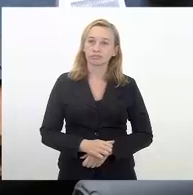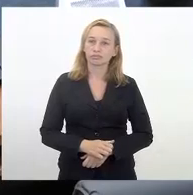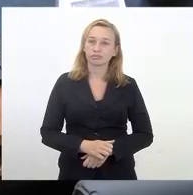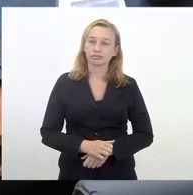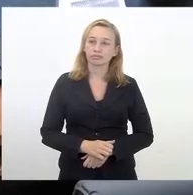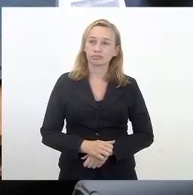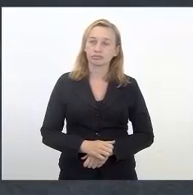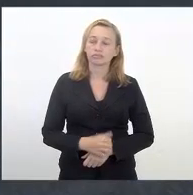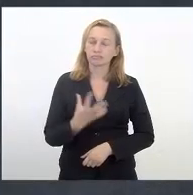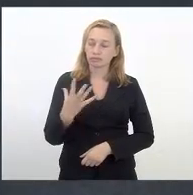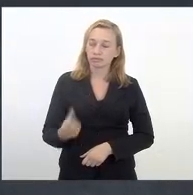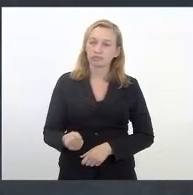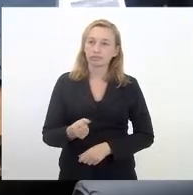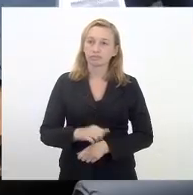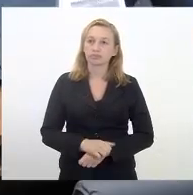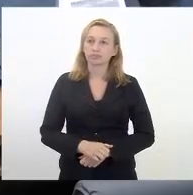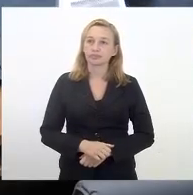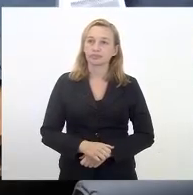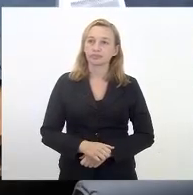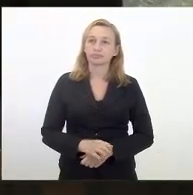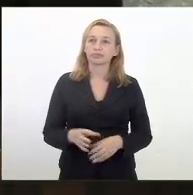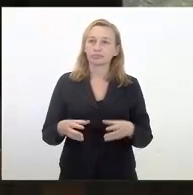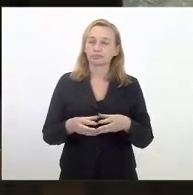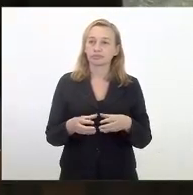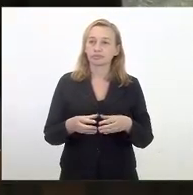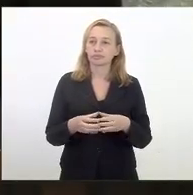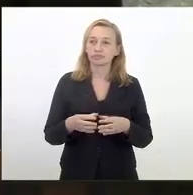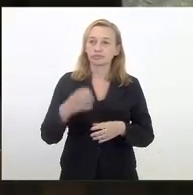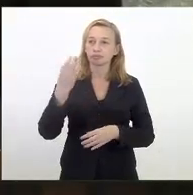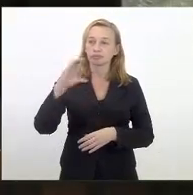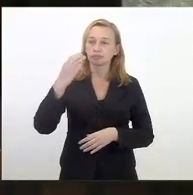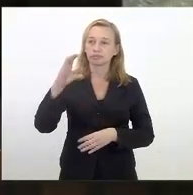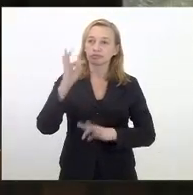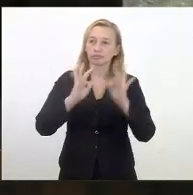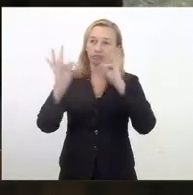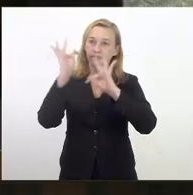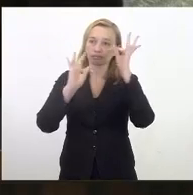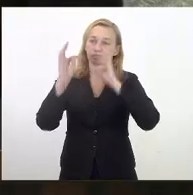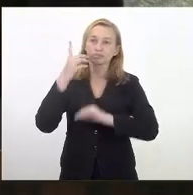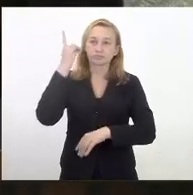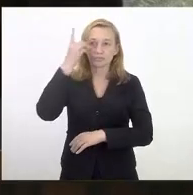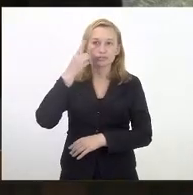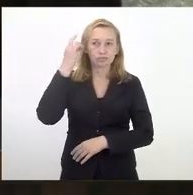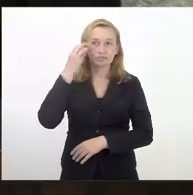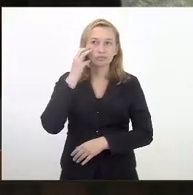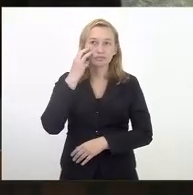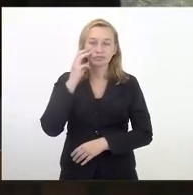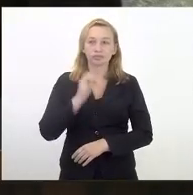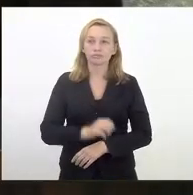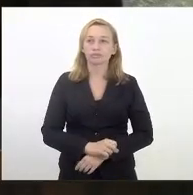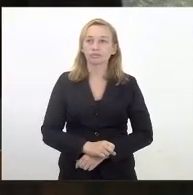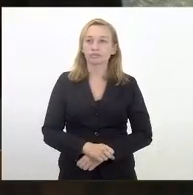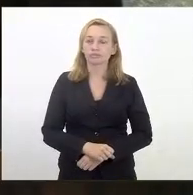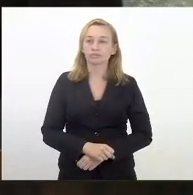o parecer favorável pela comissão de ciência e tecnologia Deputado waldeck Carneiro